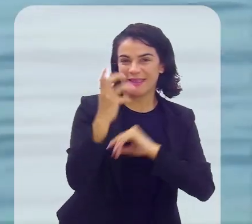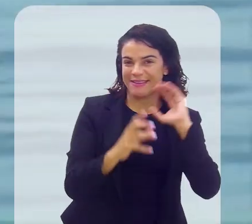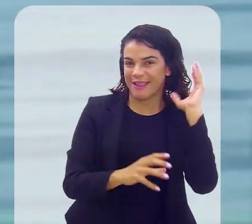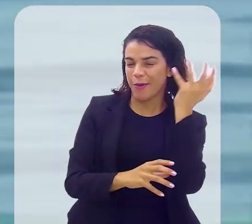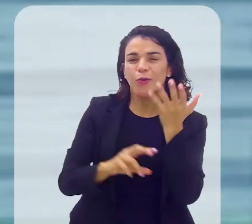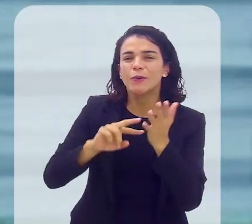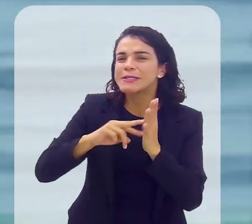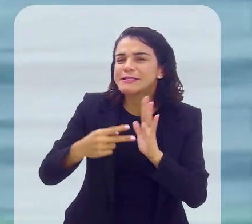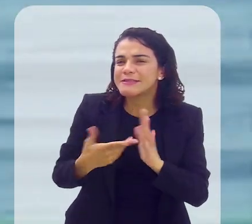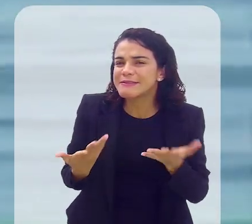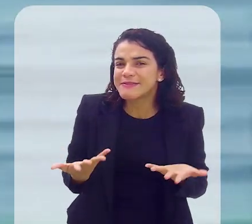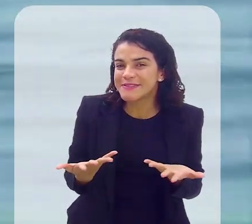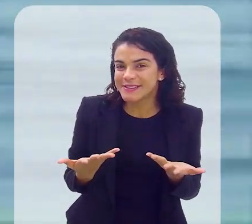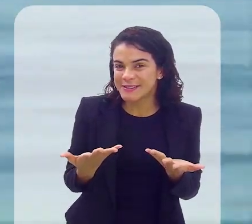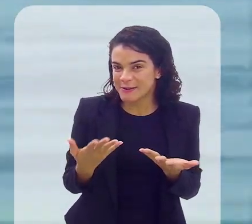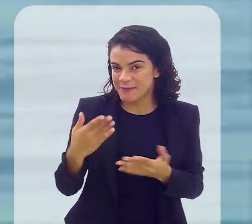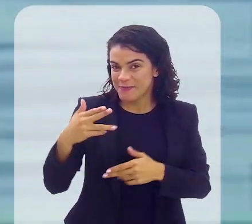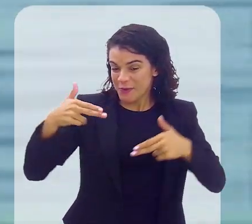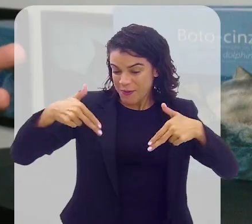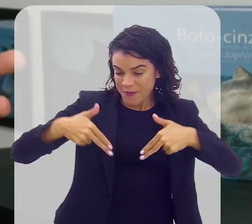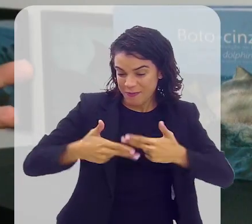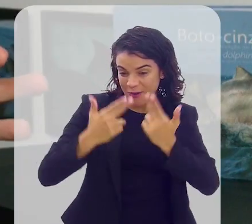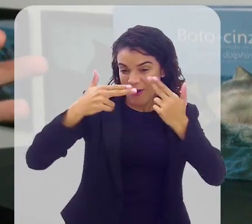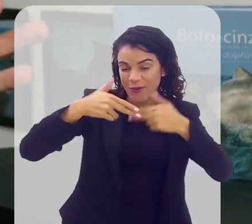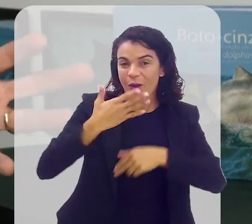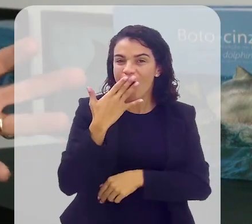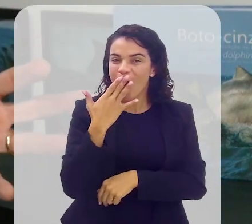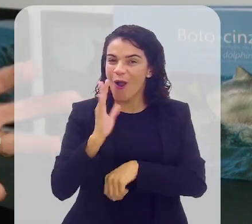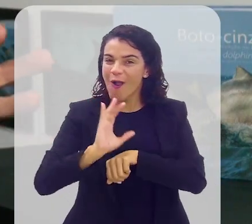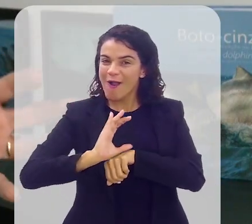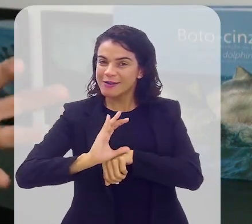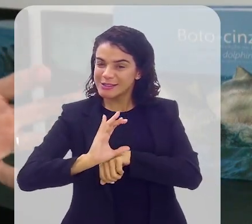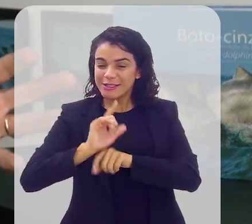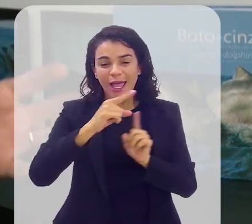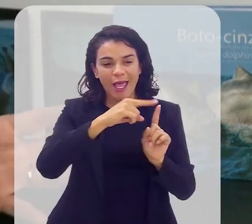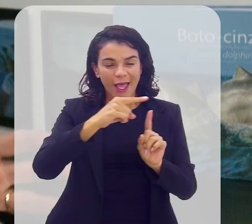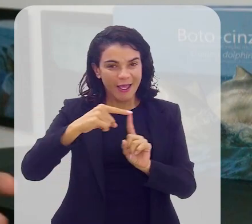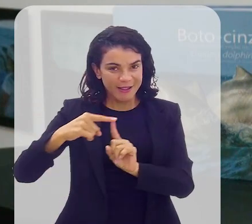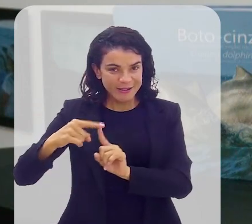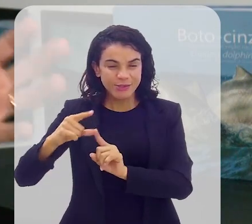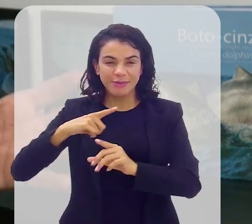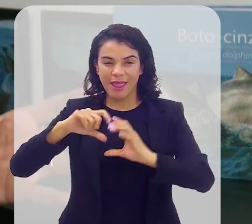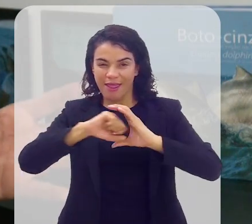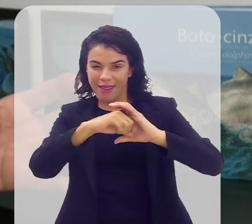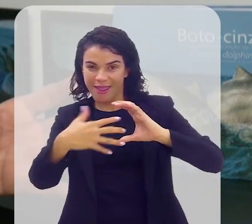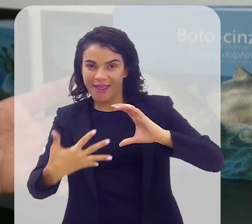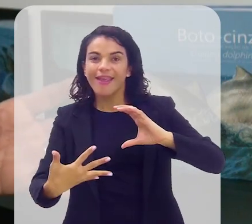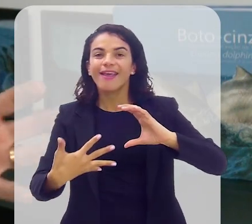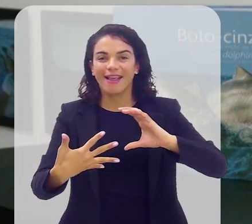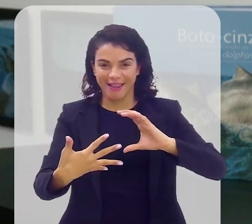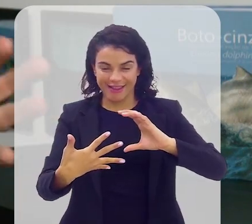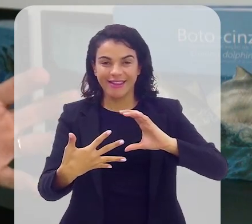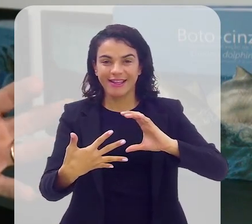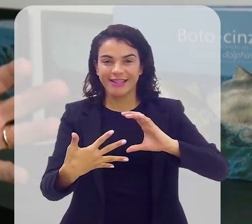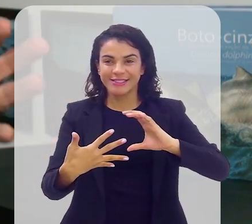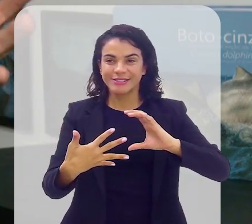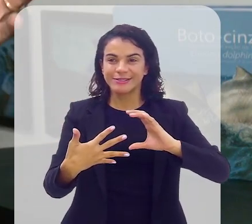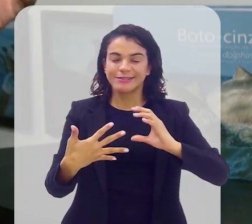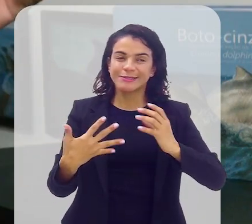sentinela ambiental, ou seja, com o boto cinza a gente pode ver, porque ele é uma espécie também que tem essas